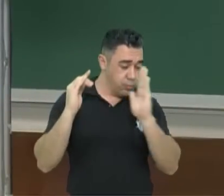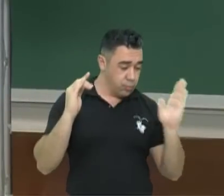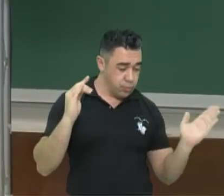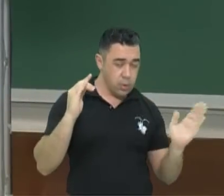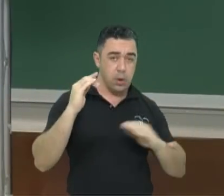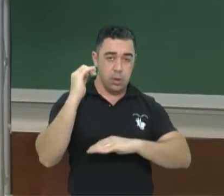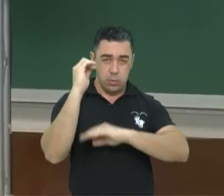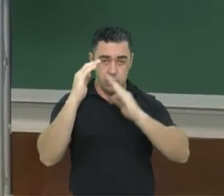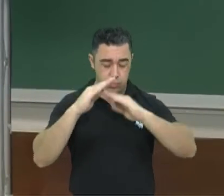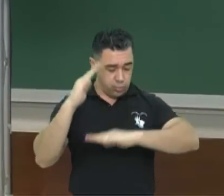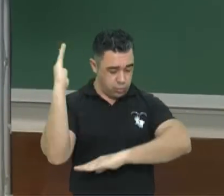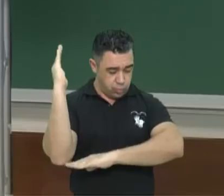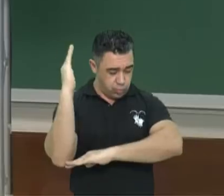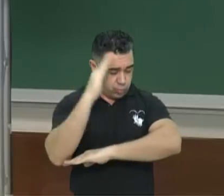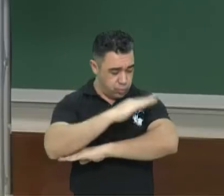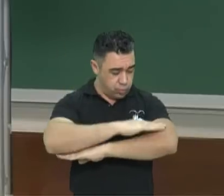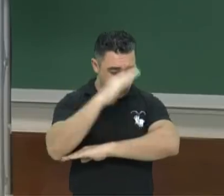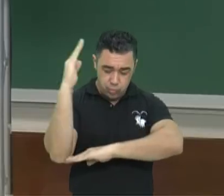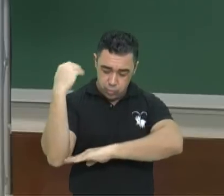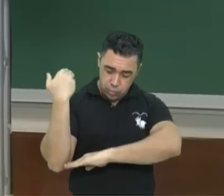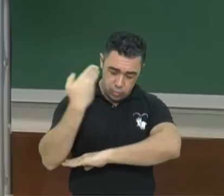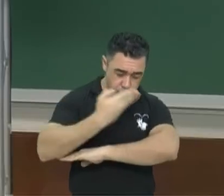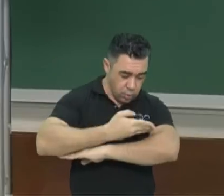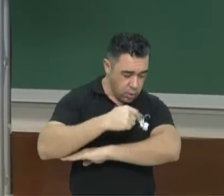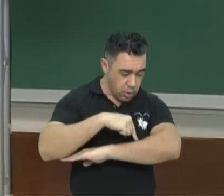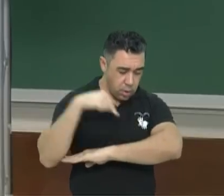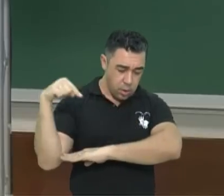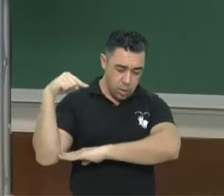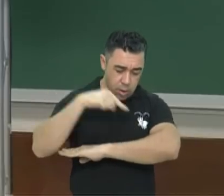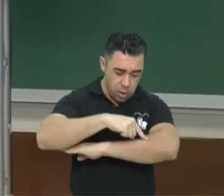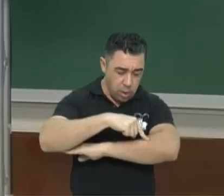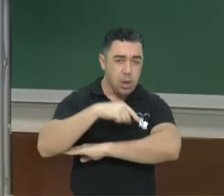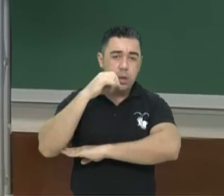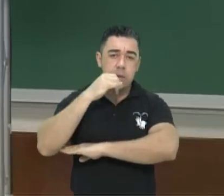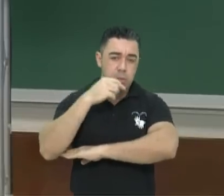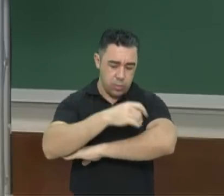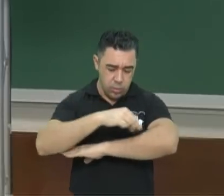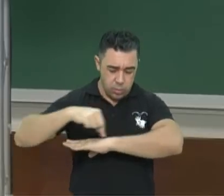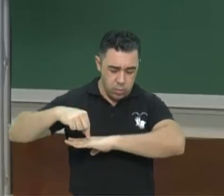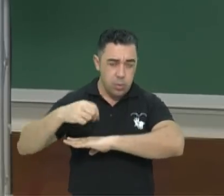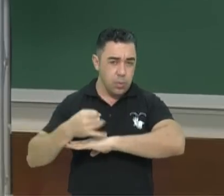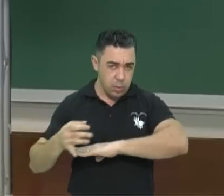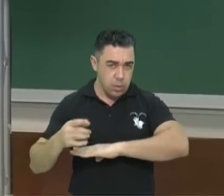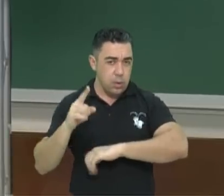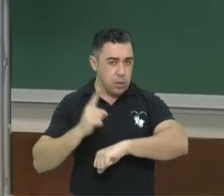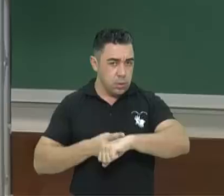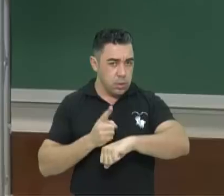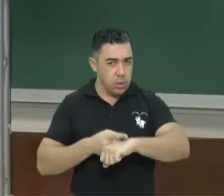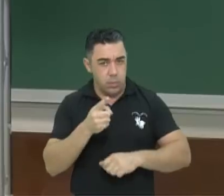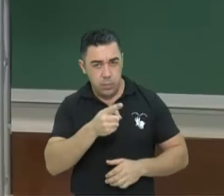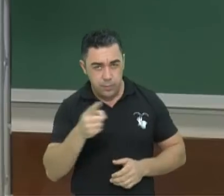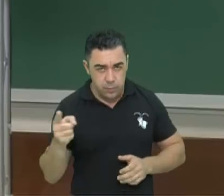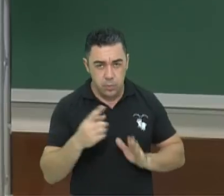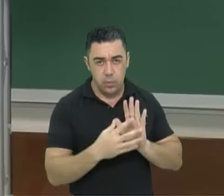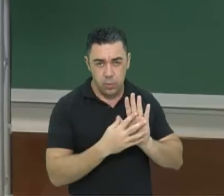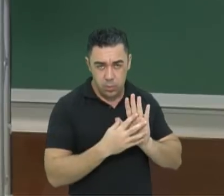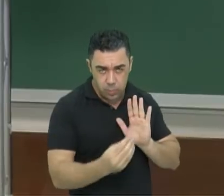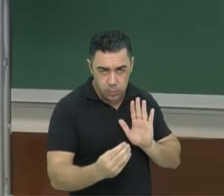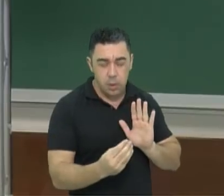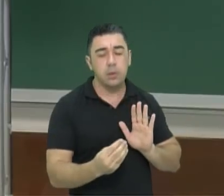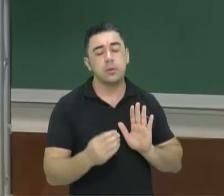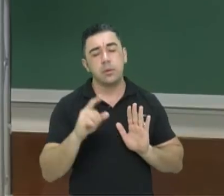poste, enfim, já tivemos várias situações parecidas com essa. Então, eu vou te dar um tempo para você,